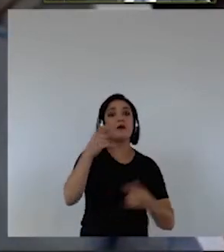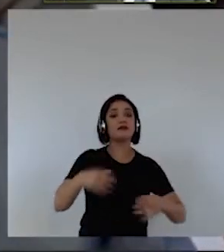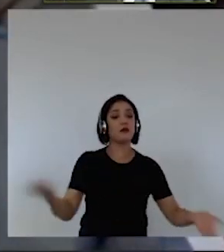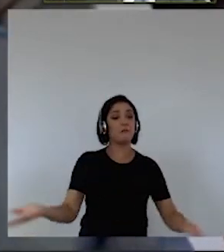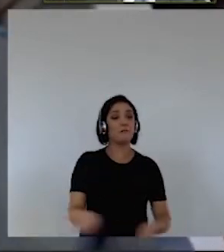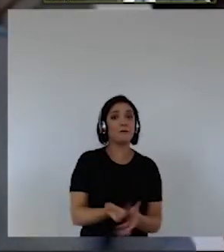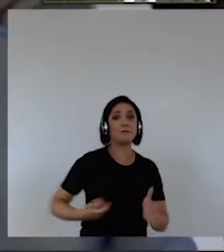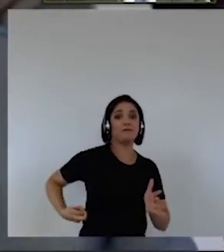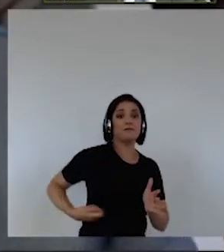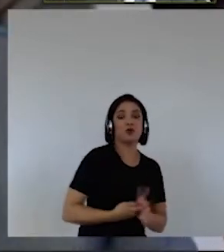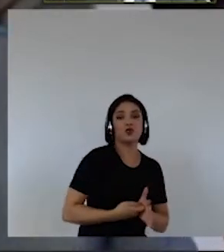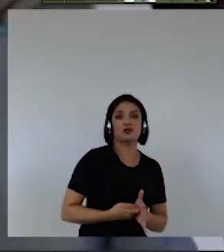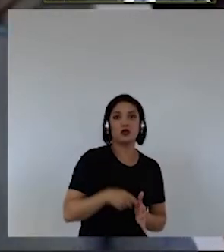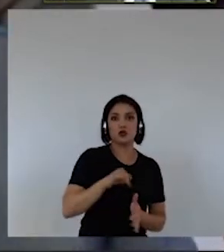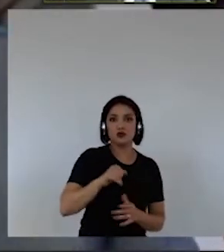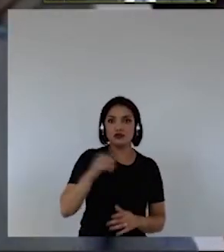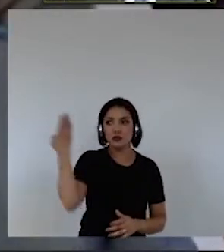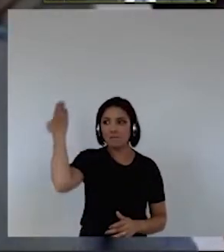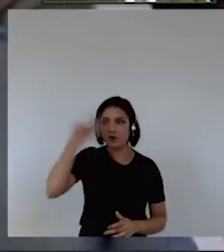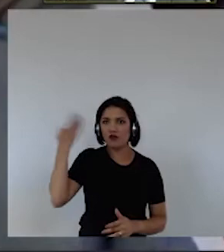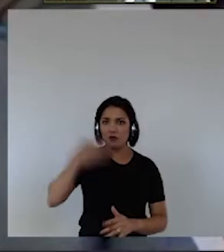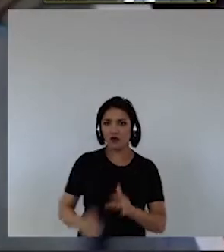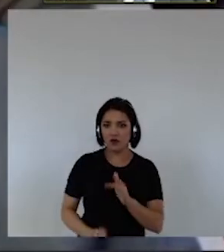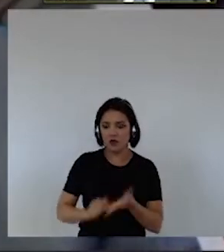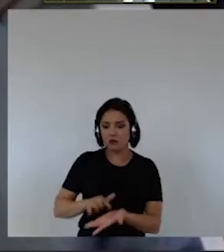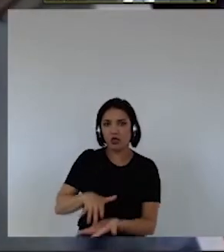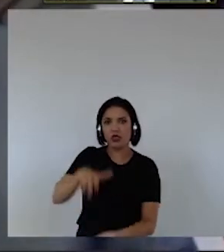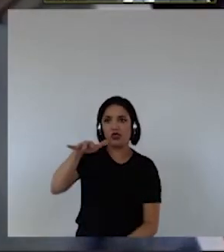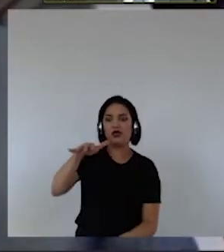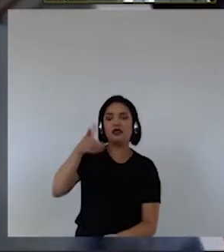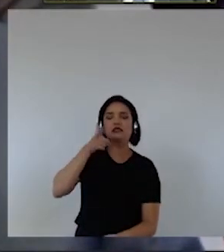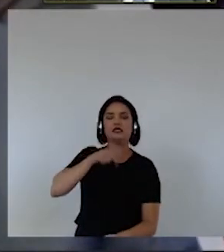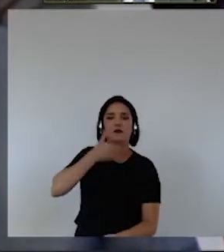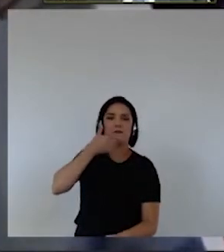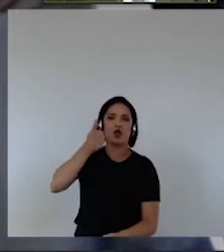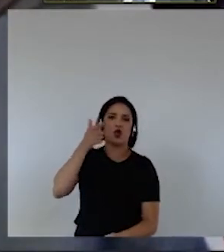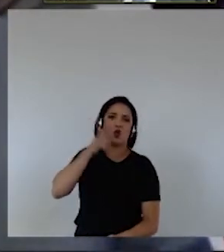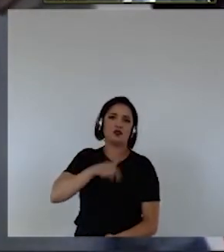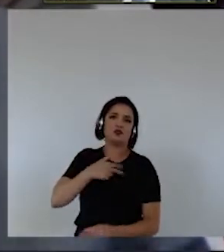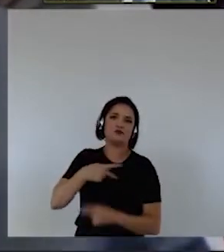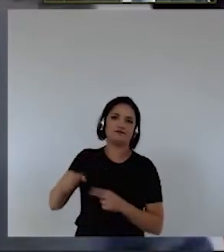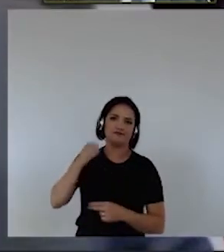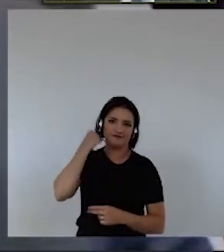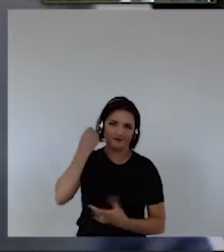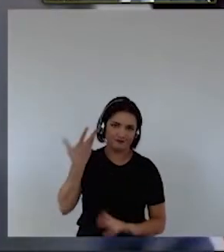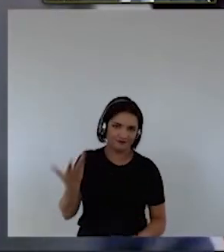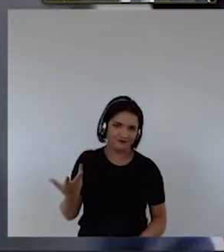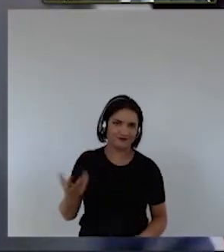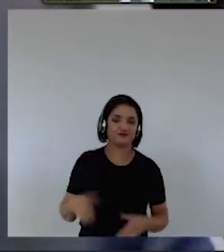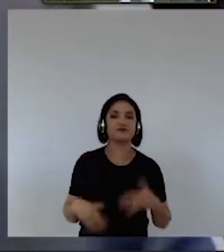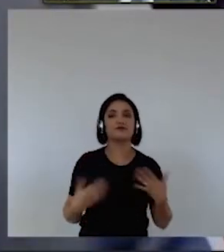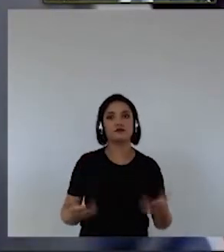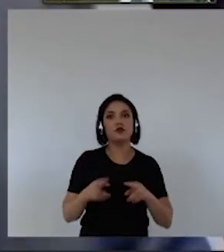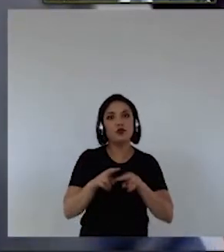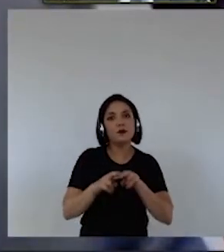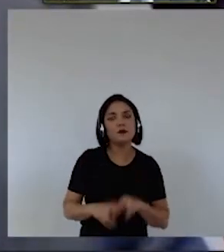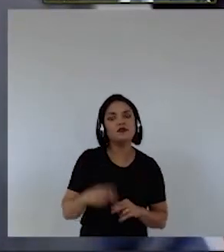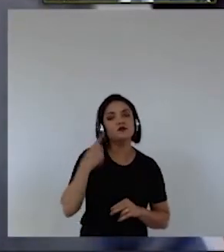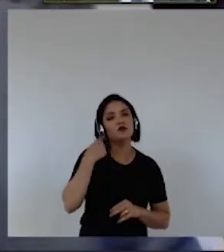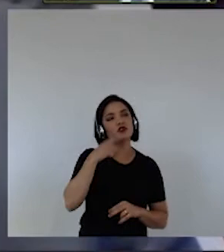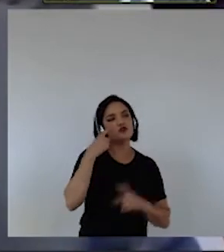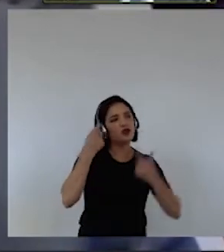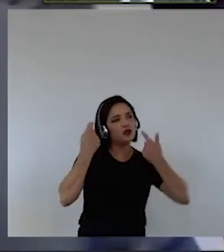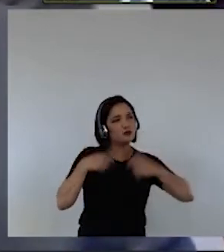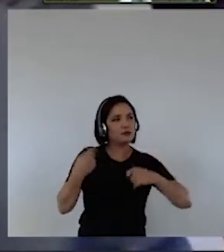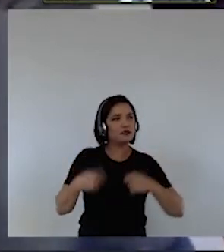e sempre assim, e ainda mais na arbitragem. Então, é extremamente importante a função preventiva do advogado. O cliente